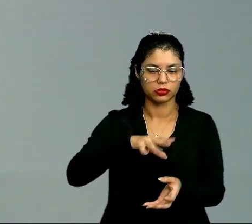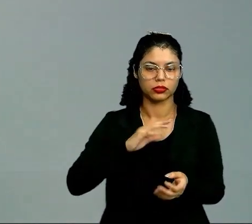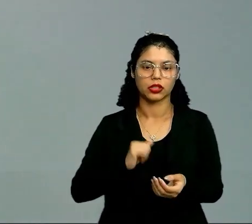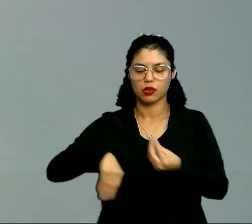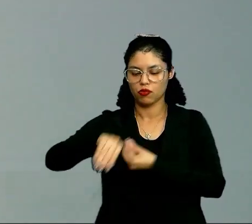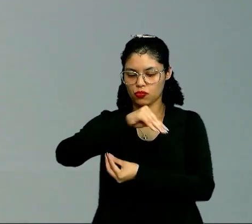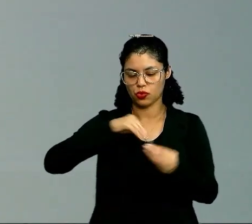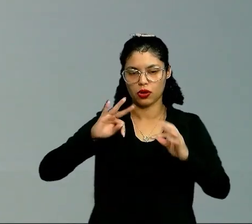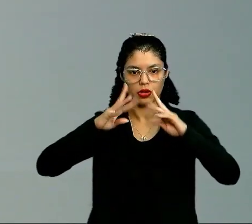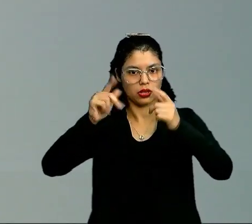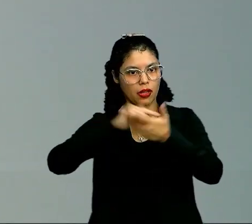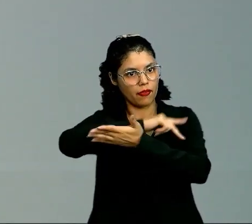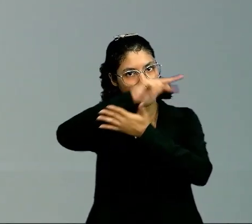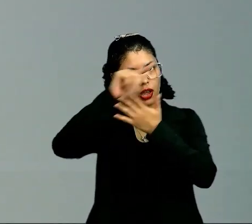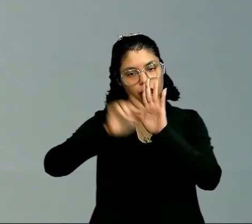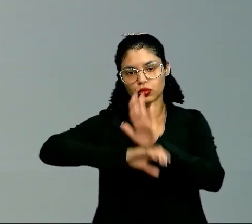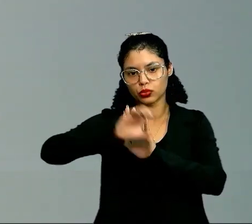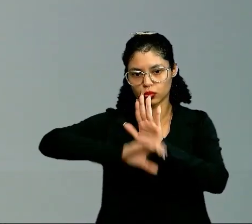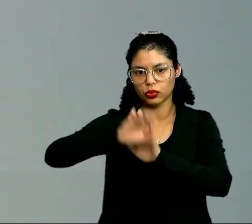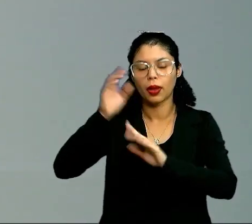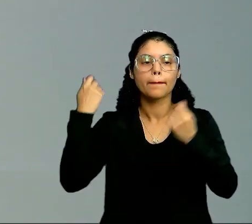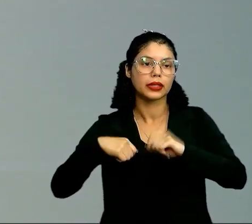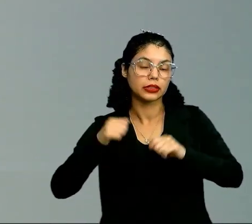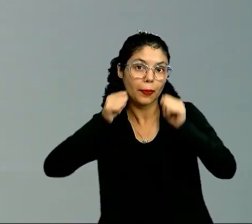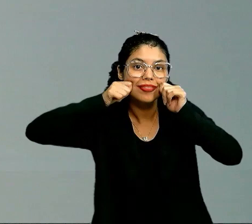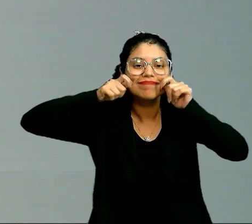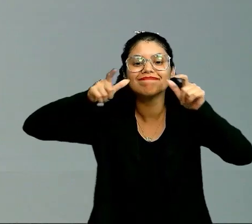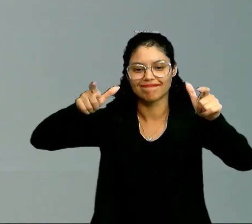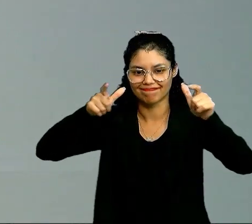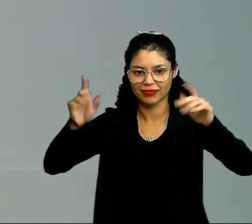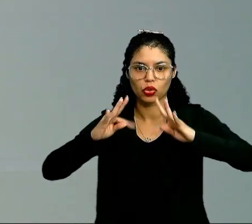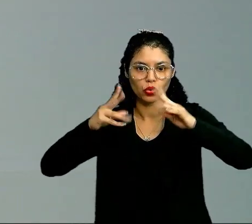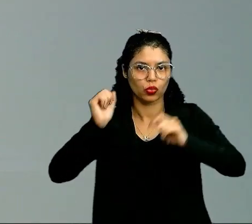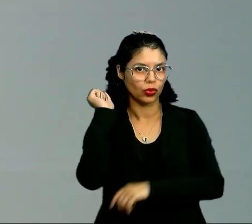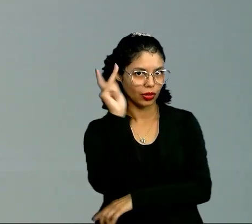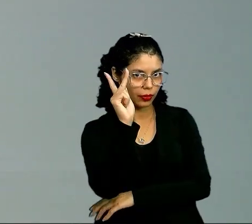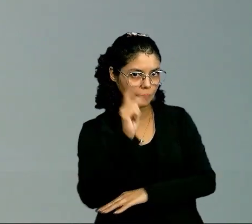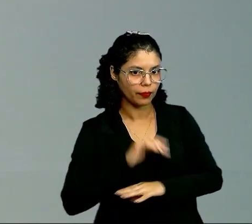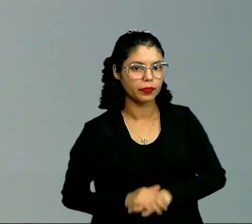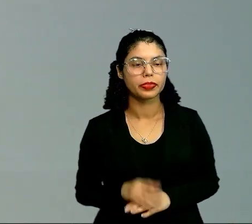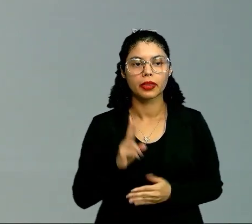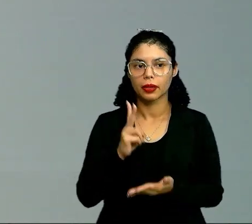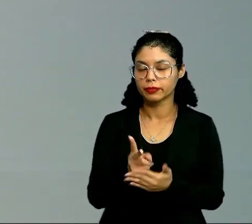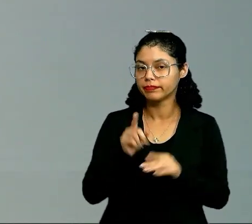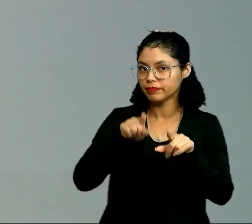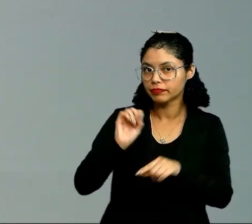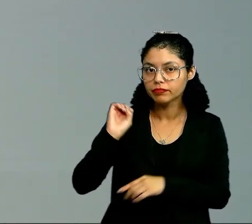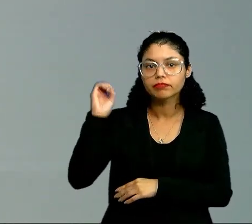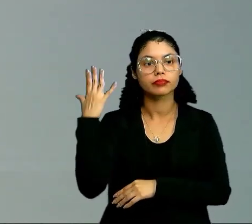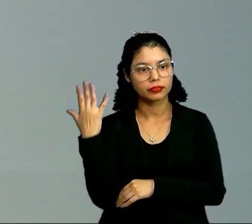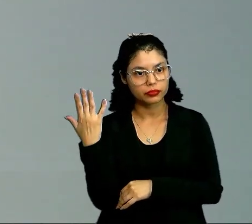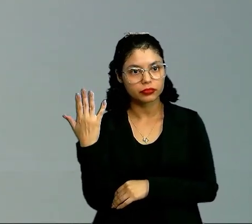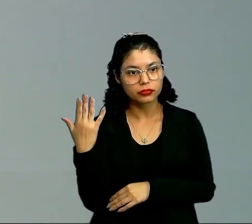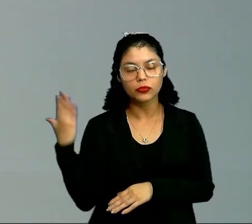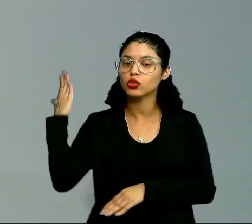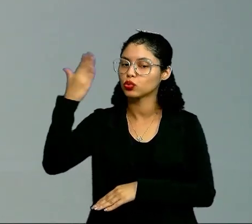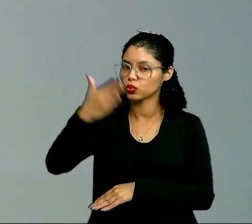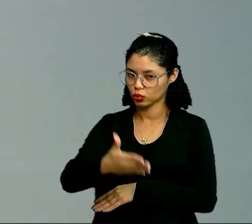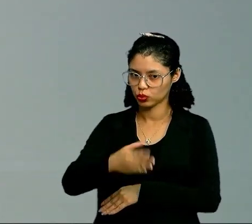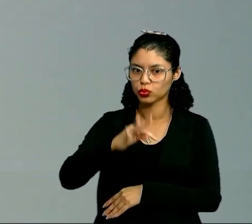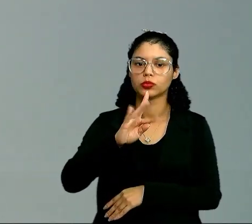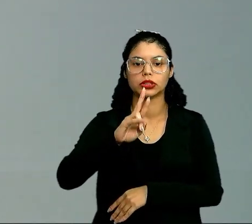envolvem vários conteúdos e nós temos que estar atento a tudo. Nesse caso aí, a gente correu direto